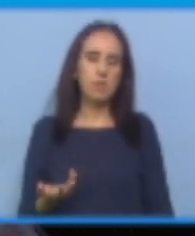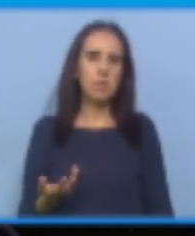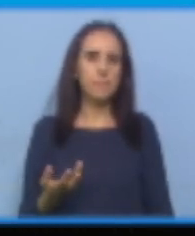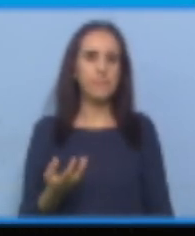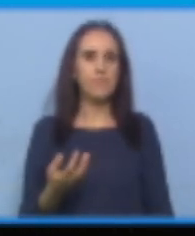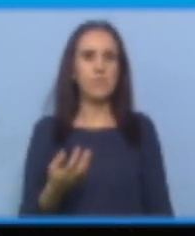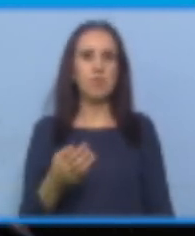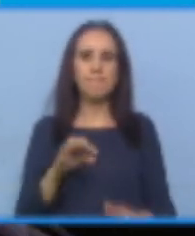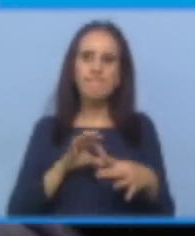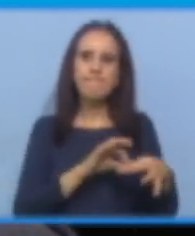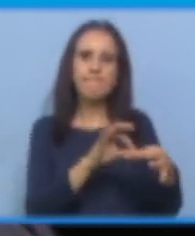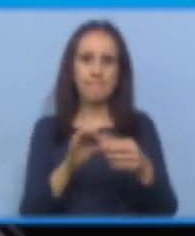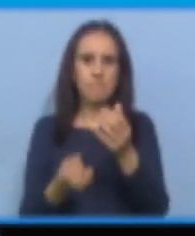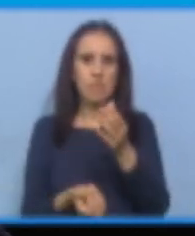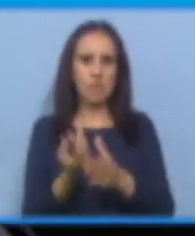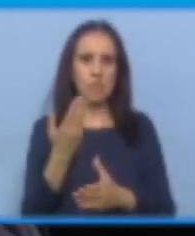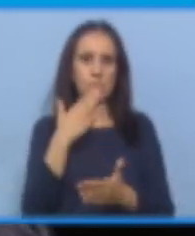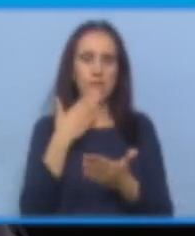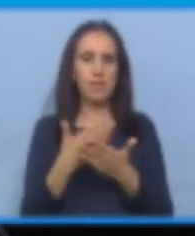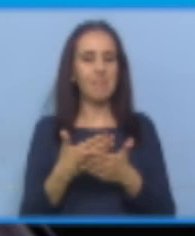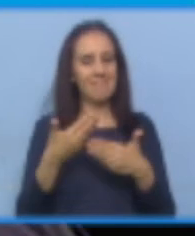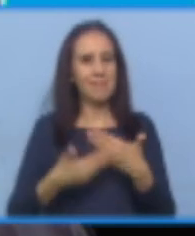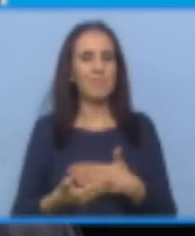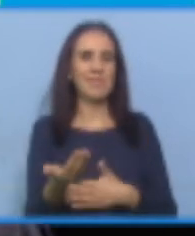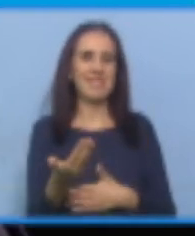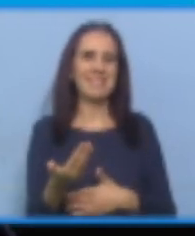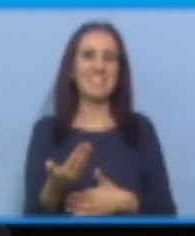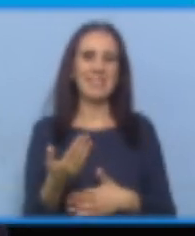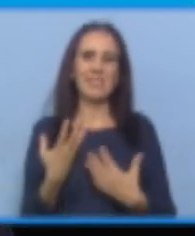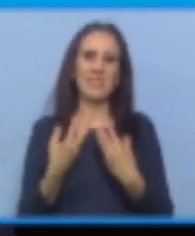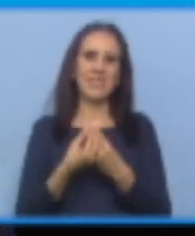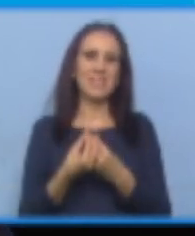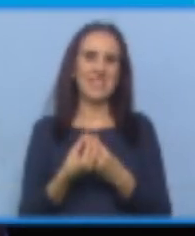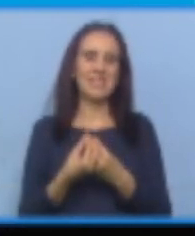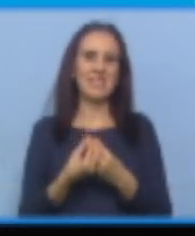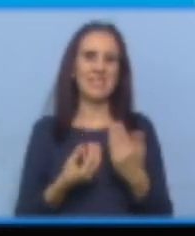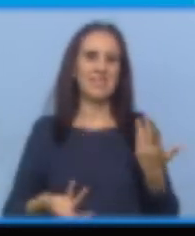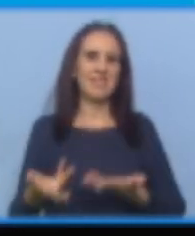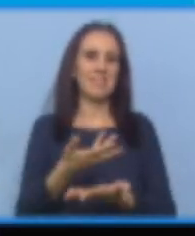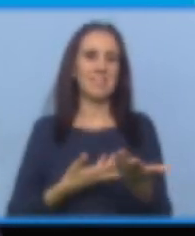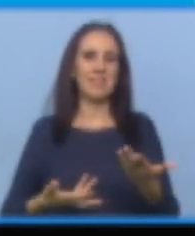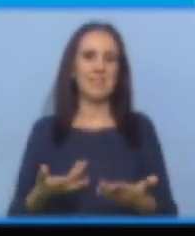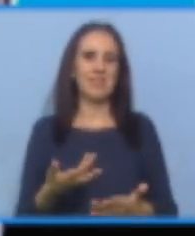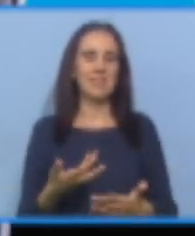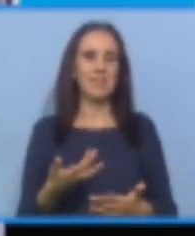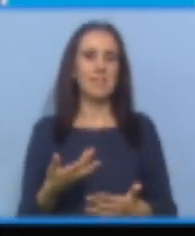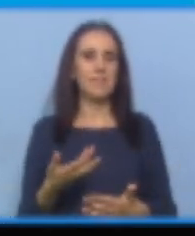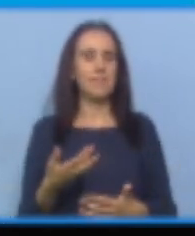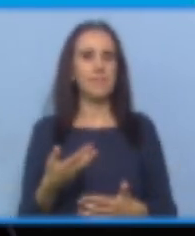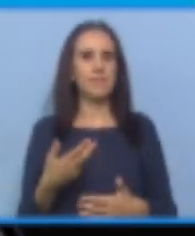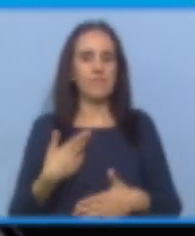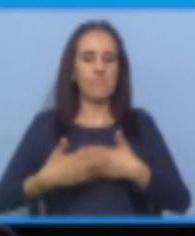se criam sinergias para levar por diante em conjunto este dinamismo